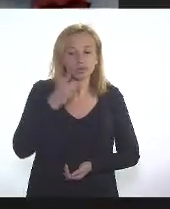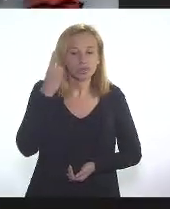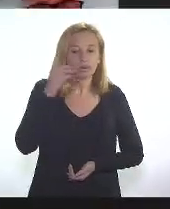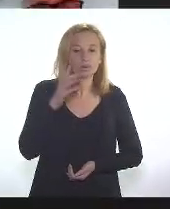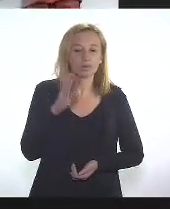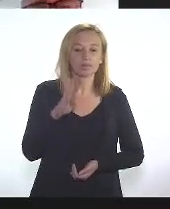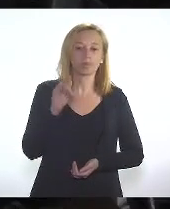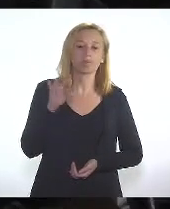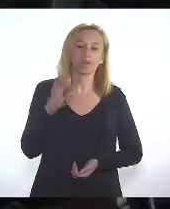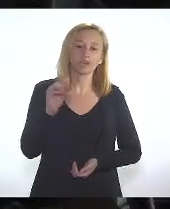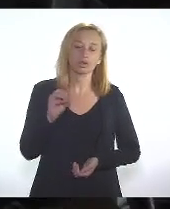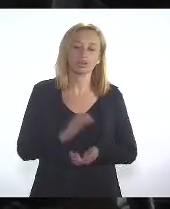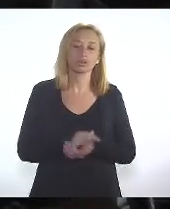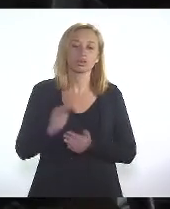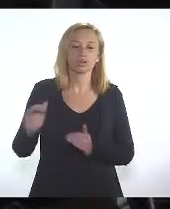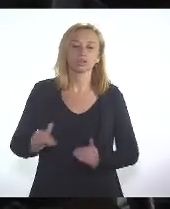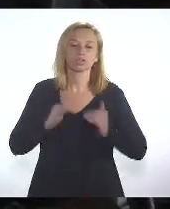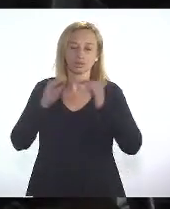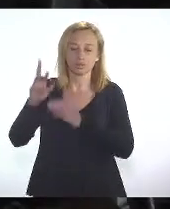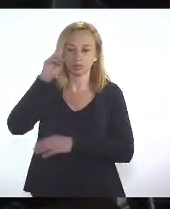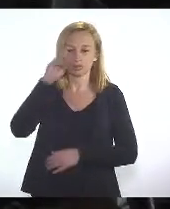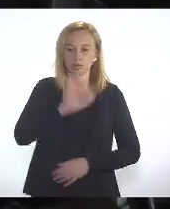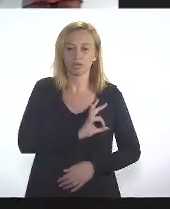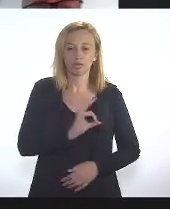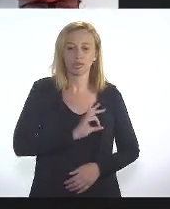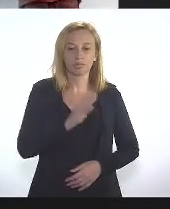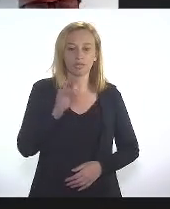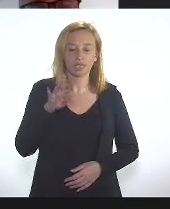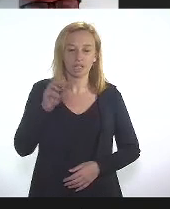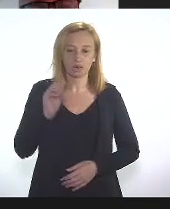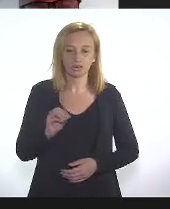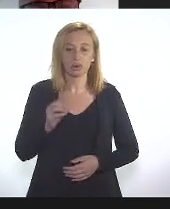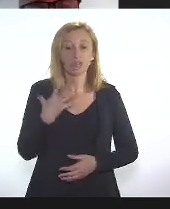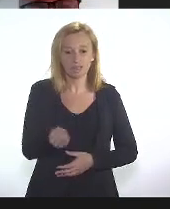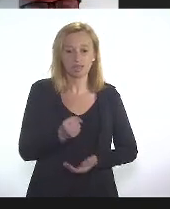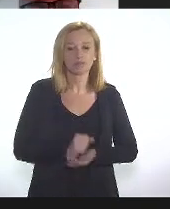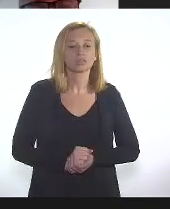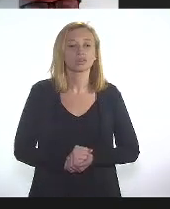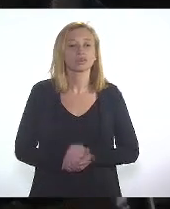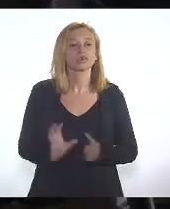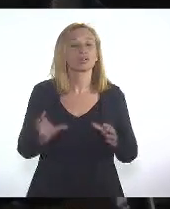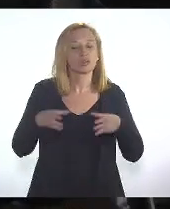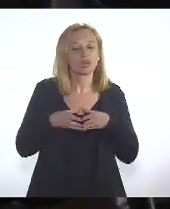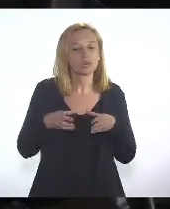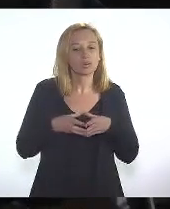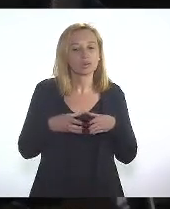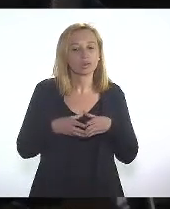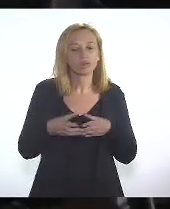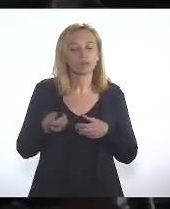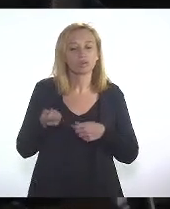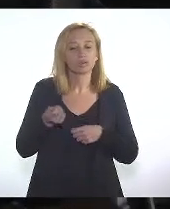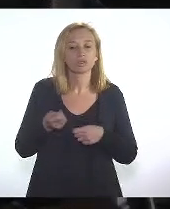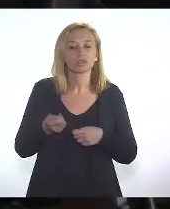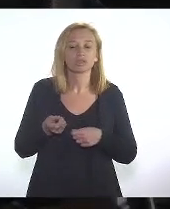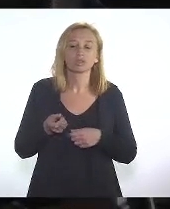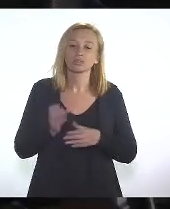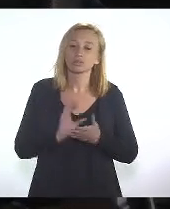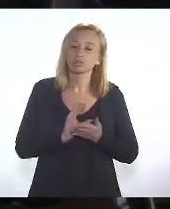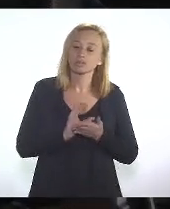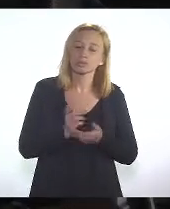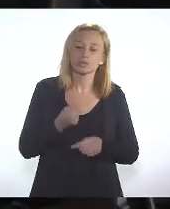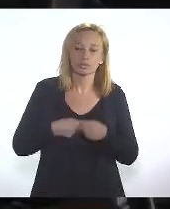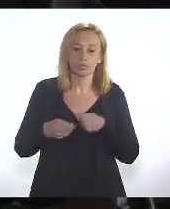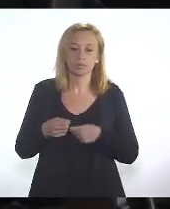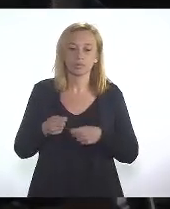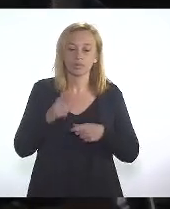Designa relator especial subtenente Bernardo. Favorável. Pela Comissão de Saneamento Ambiental, deputado